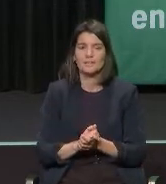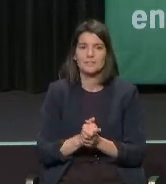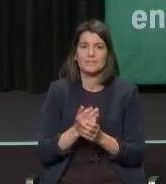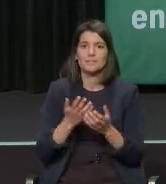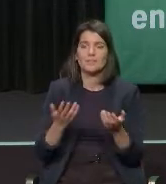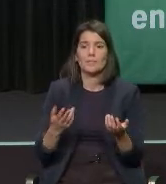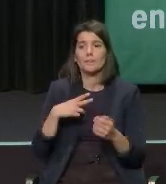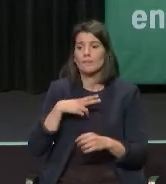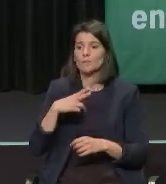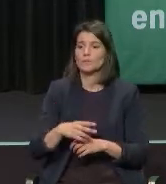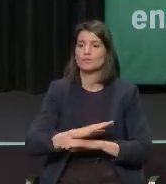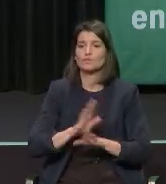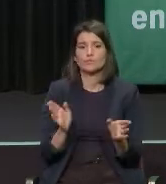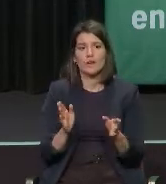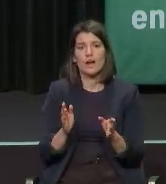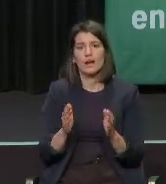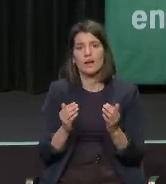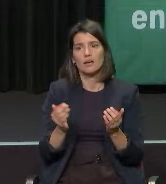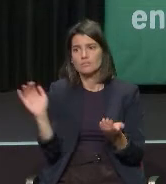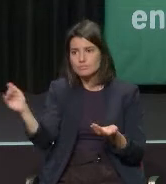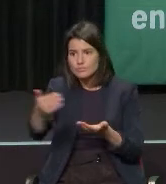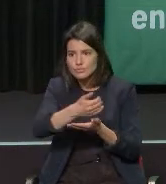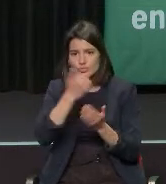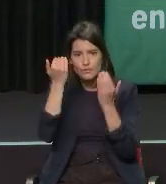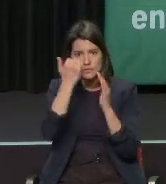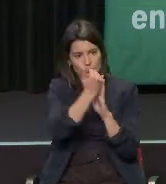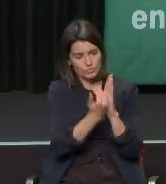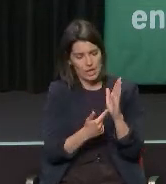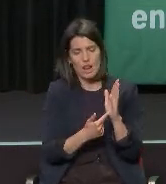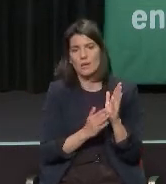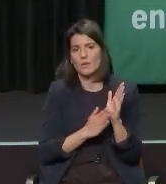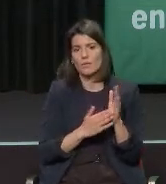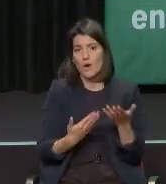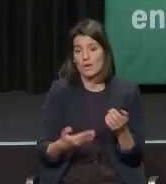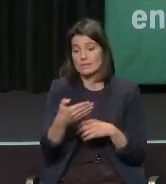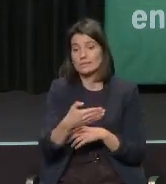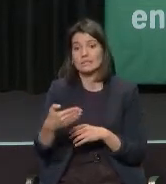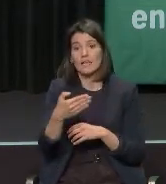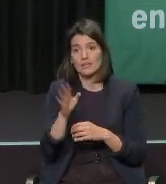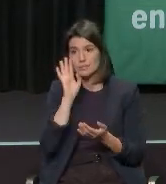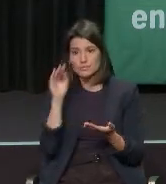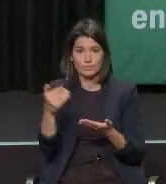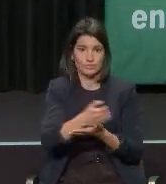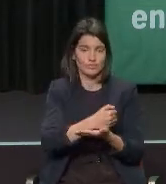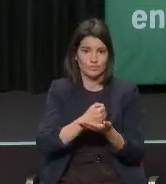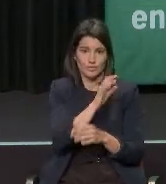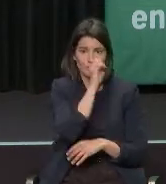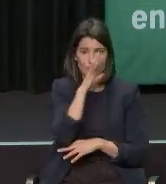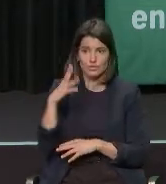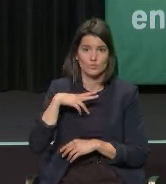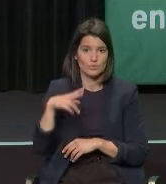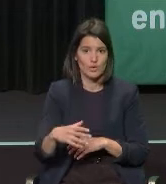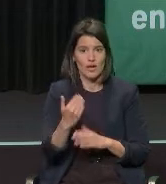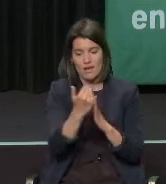E Portugal, portanto, tem já estes inventários. Neste momento estamos no 7º Inventário Florestal Nacional. Estamos neste momento